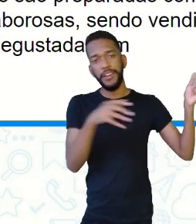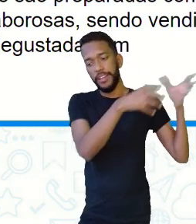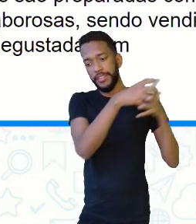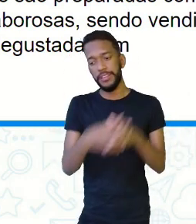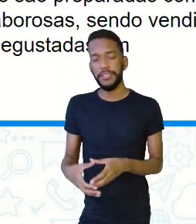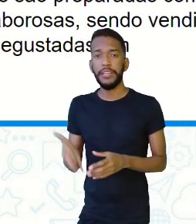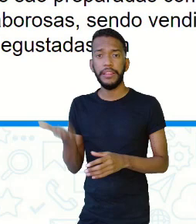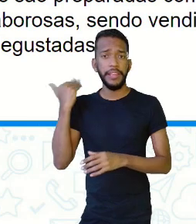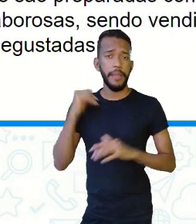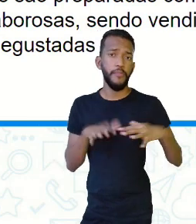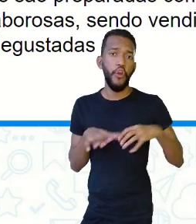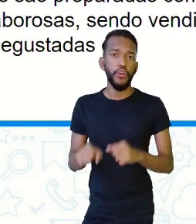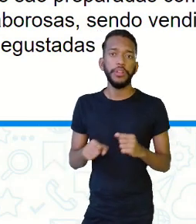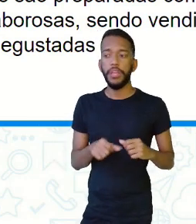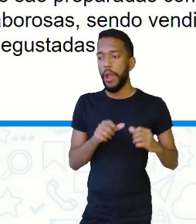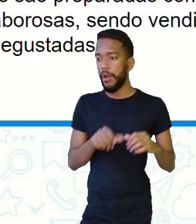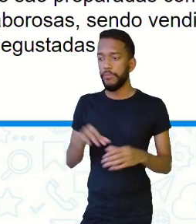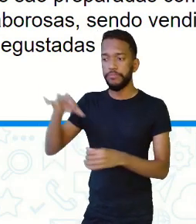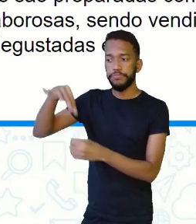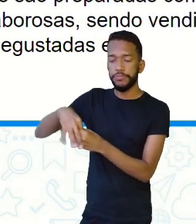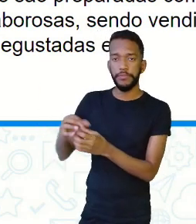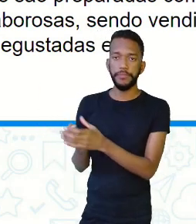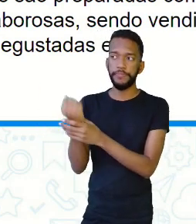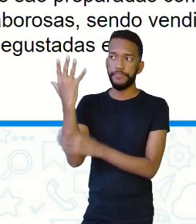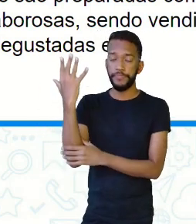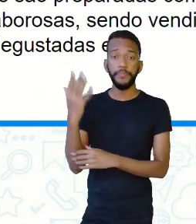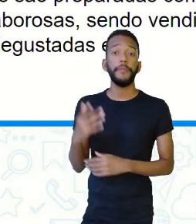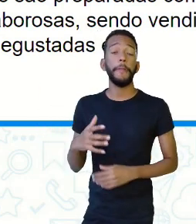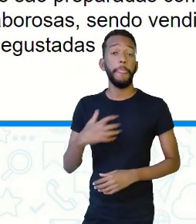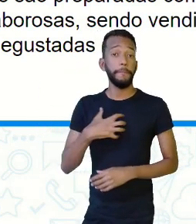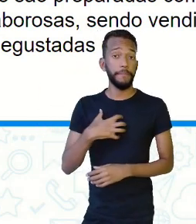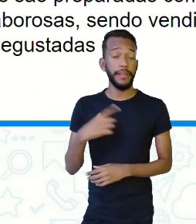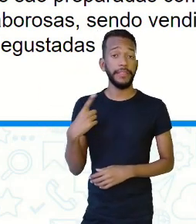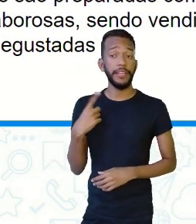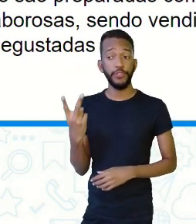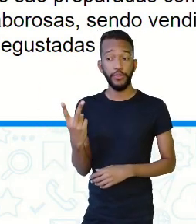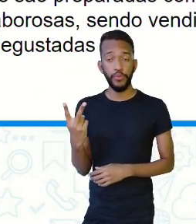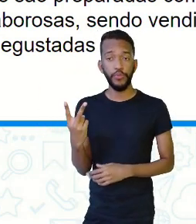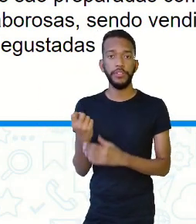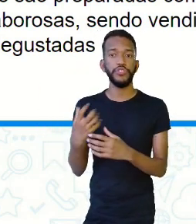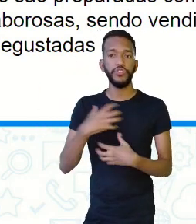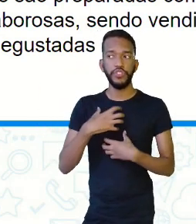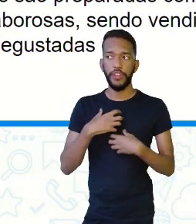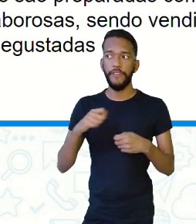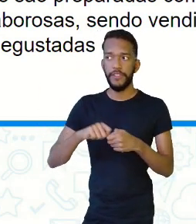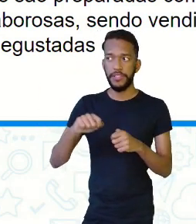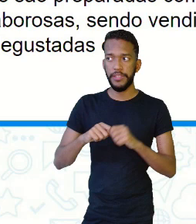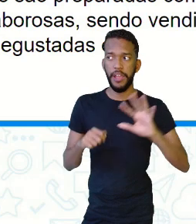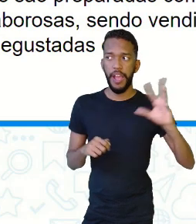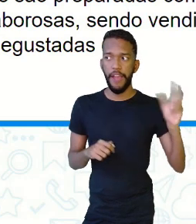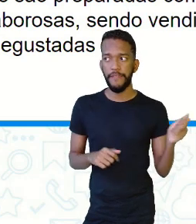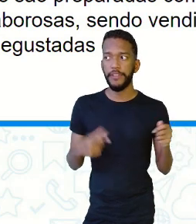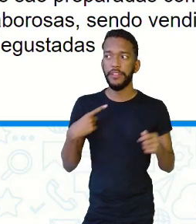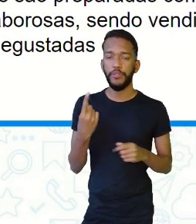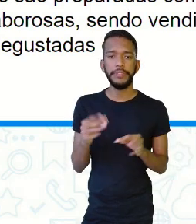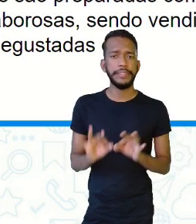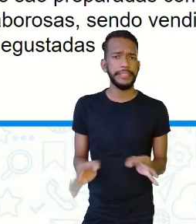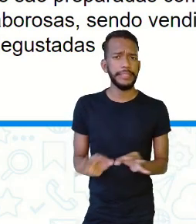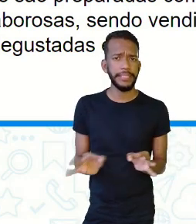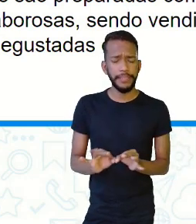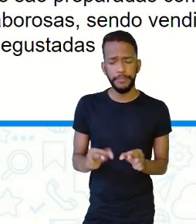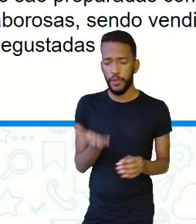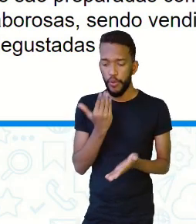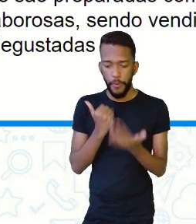Brasil em tempos coloniais. Na Bahia existem duas maneiras de se preparar esses pratos afros. Numa mais simples,